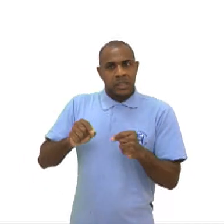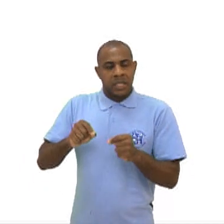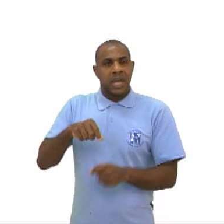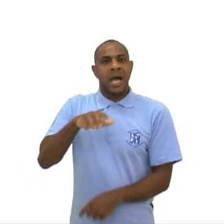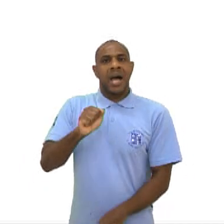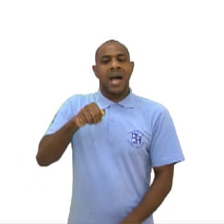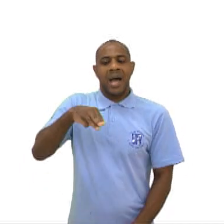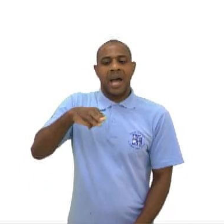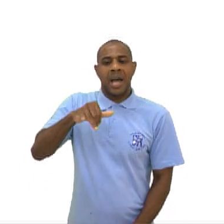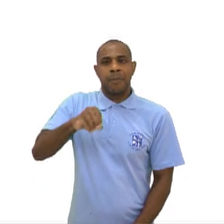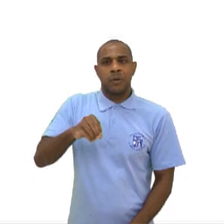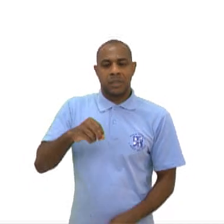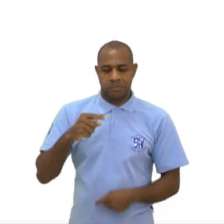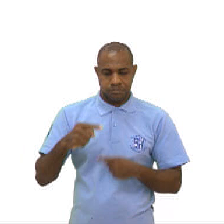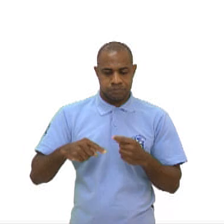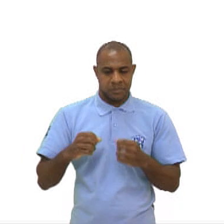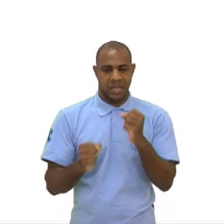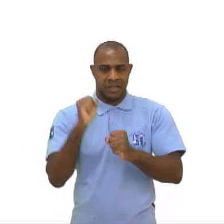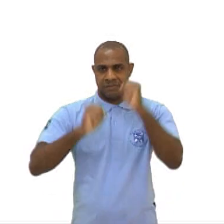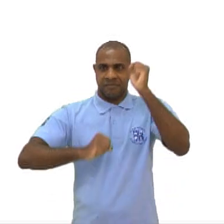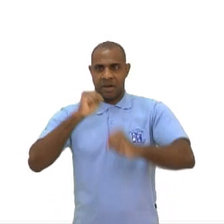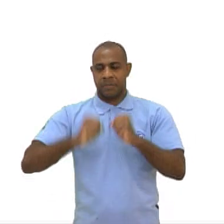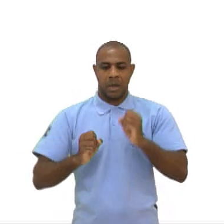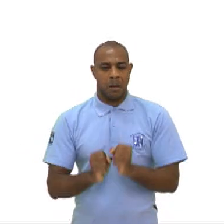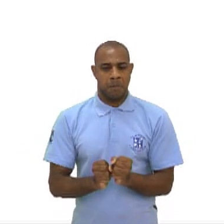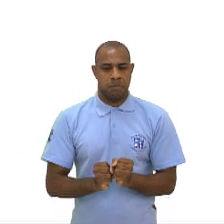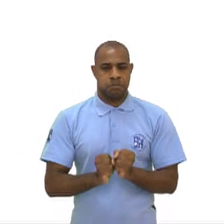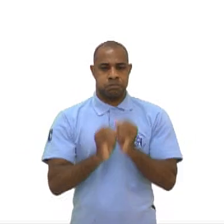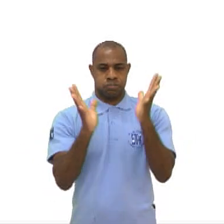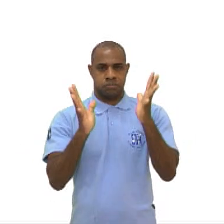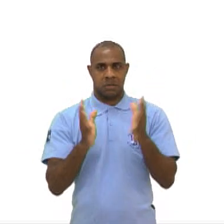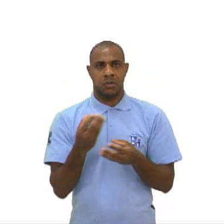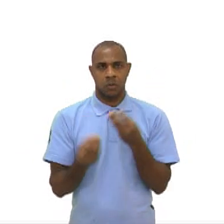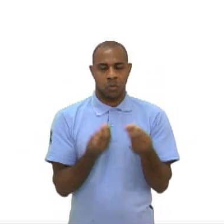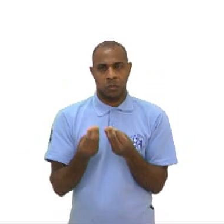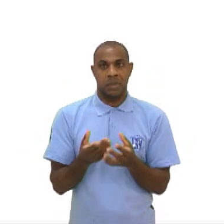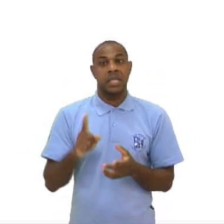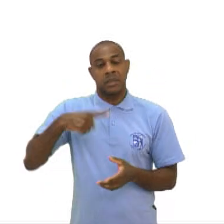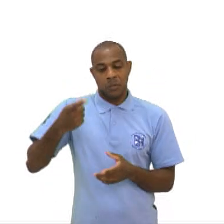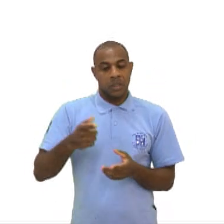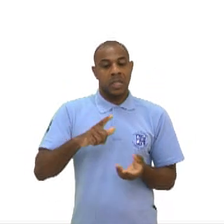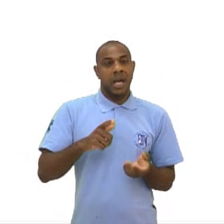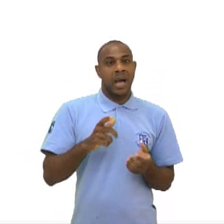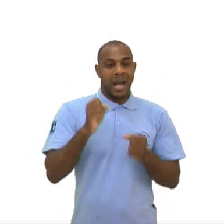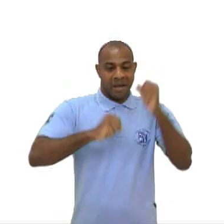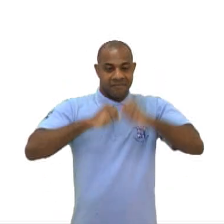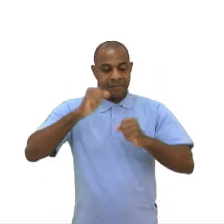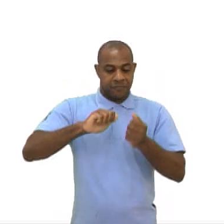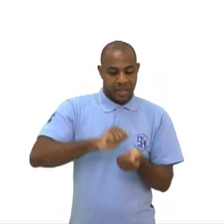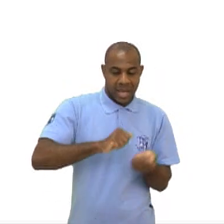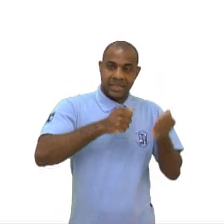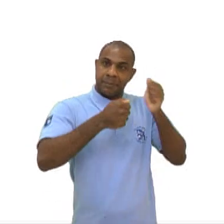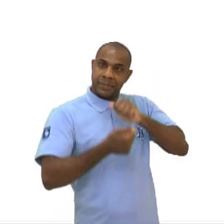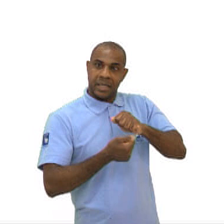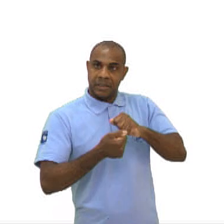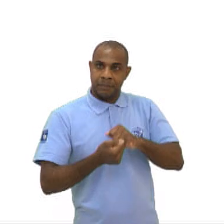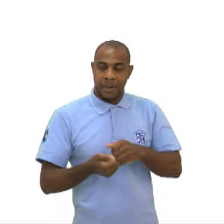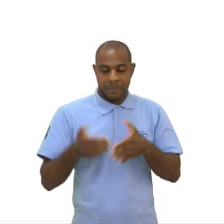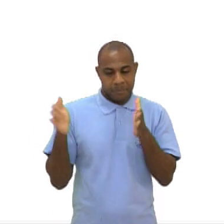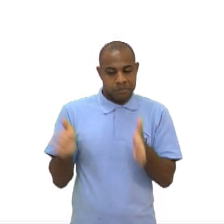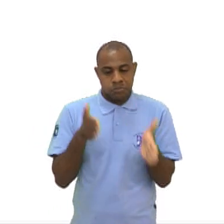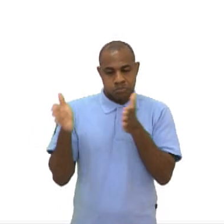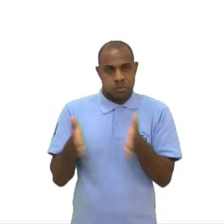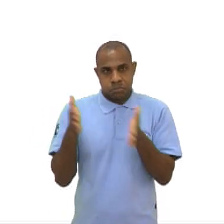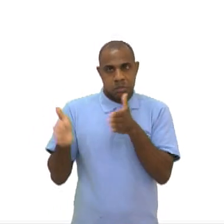de explosivos. A partir daí, as fábricas de munição foram adaptadas para começar a produzir fertilizantes, tendo como componente o principal